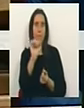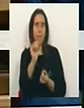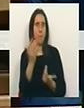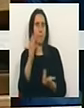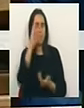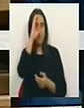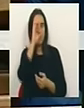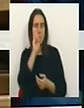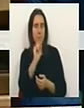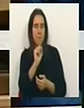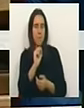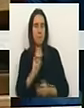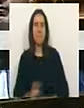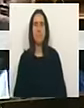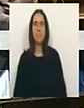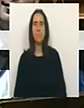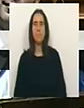são do Governo.